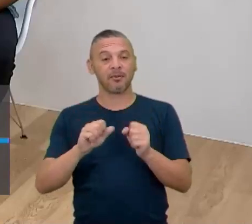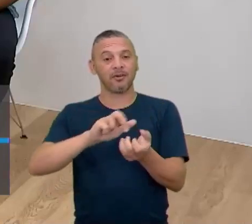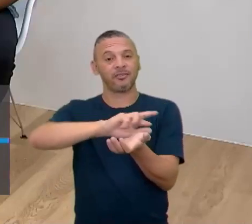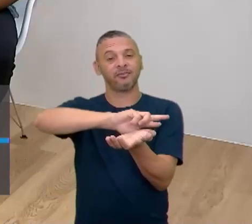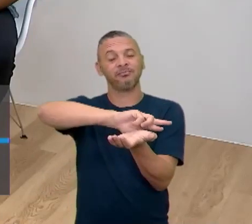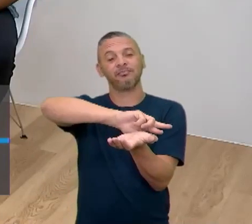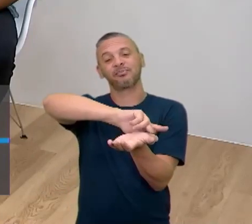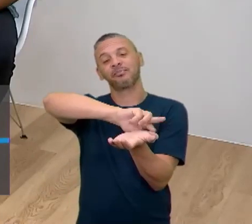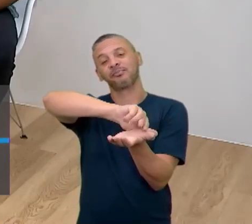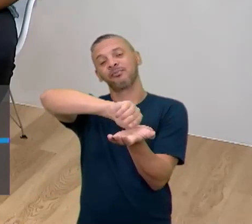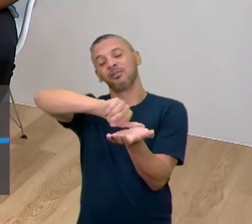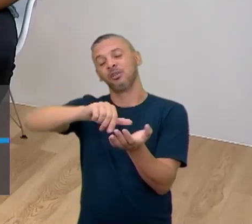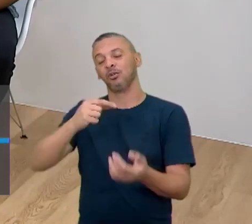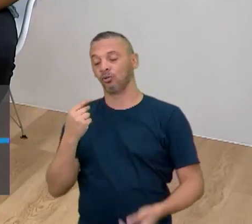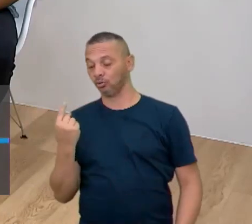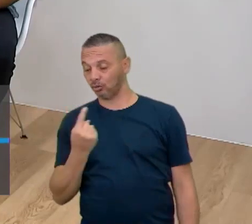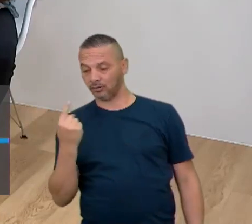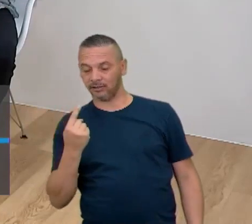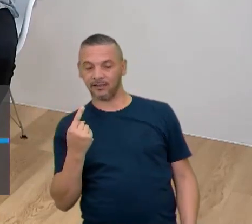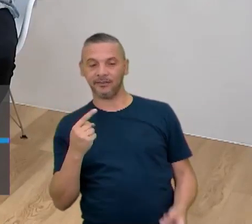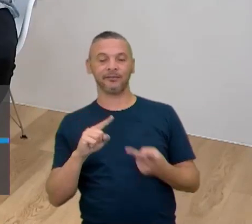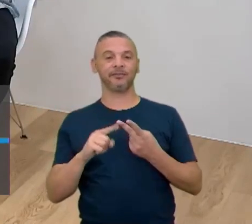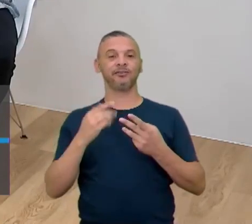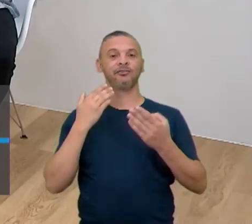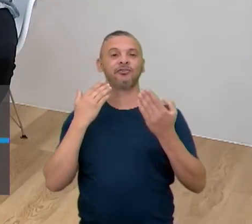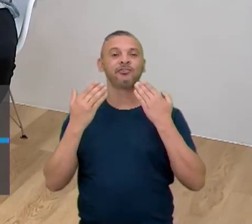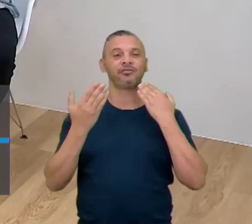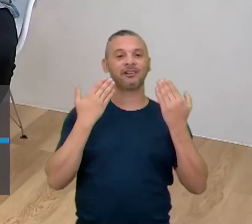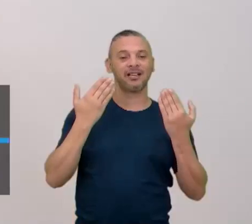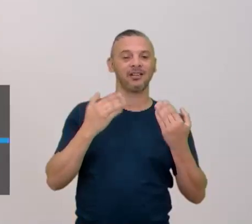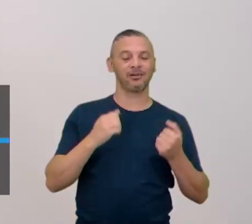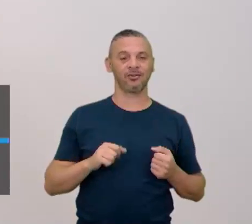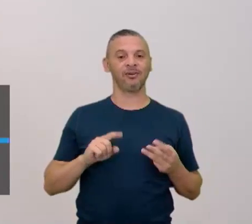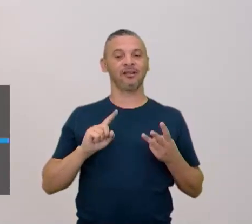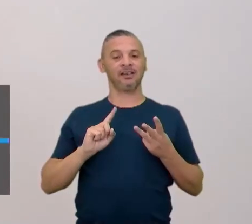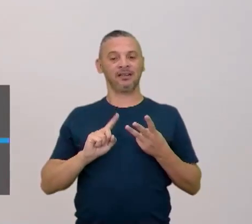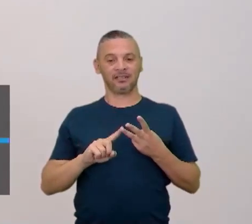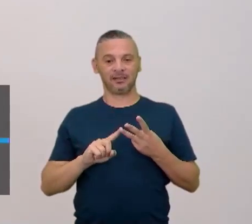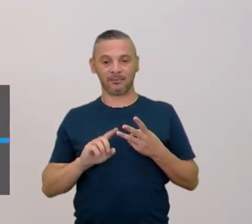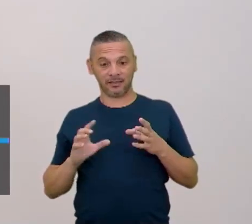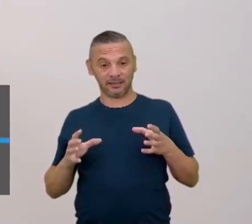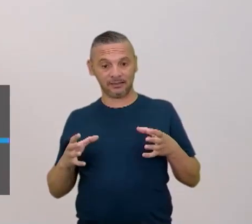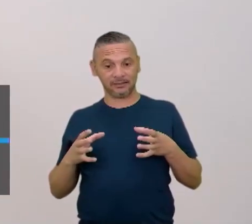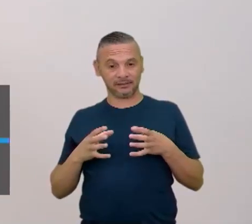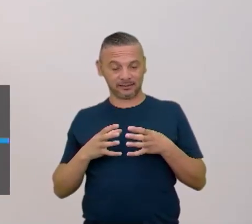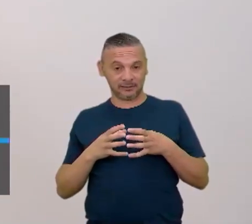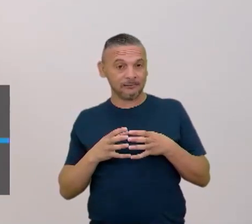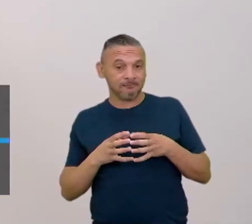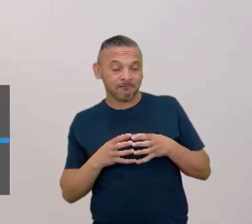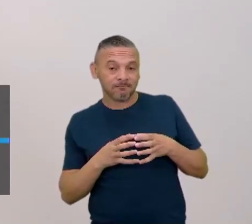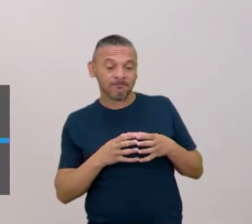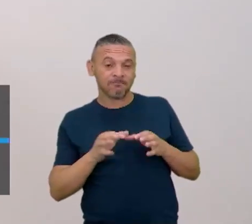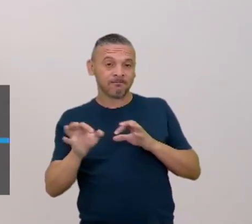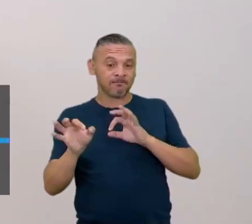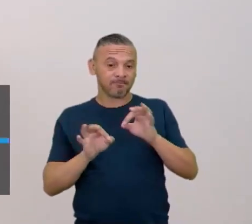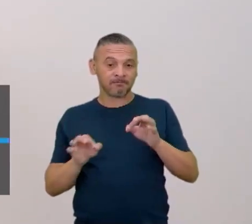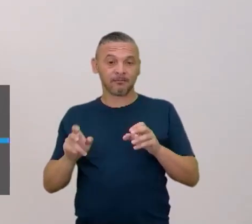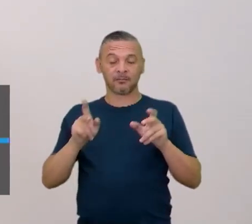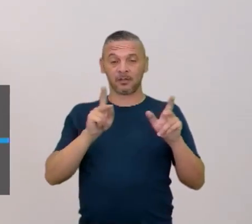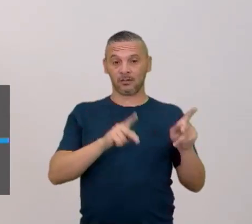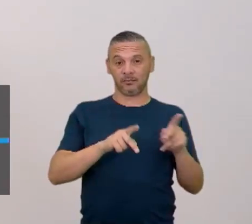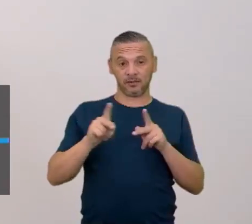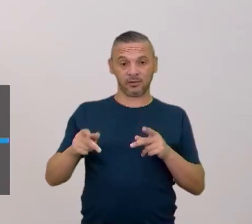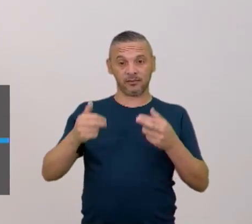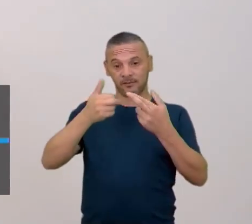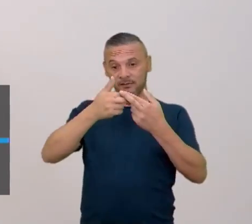né? Pode também fazer um monólogo, tem diálogos e apartes, que seria pelo que eu pesquisei, né? Então, assim, a professora,